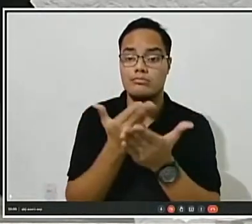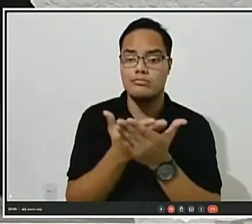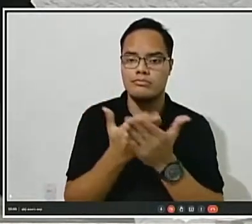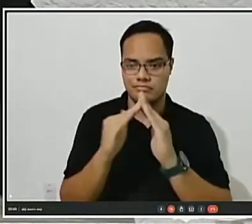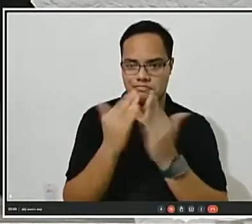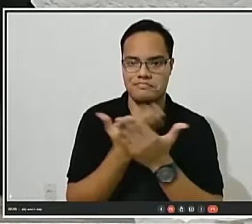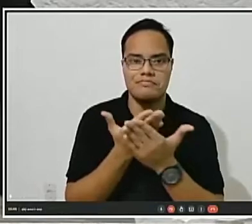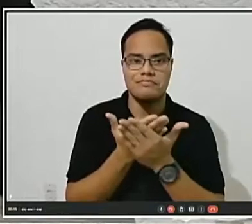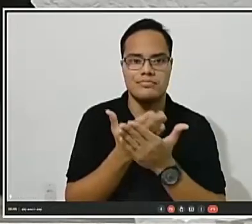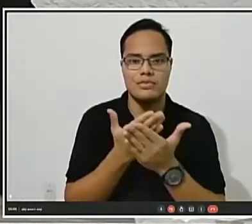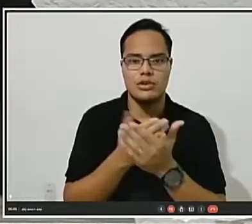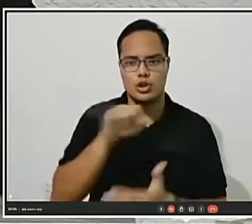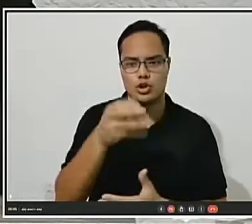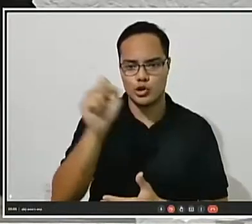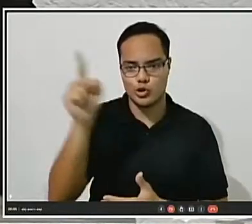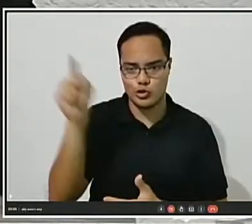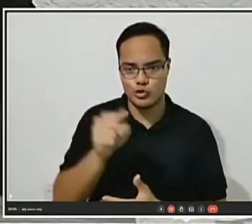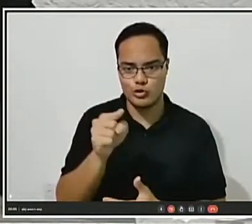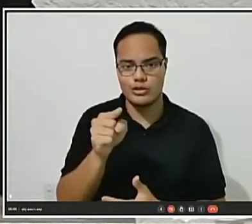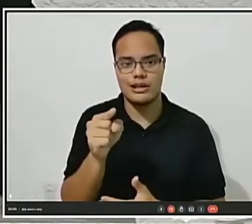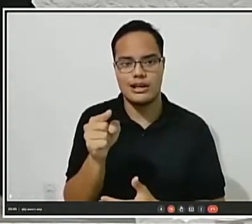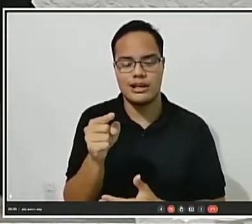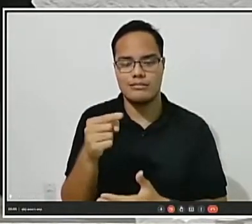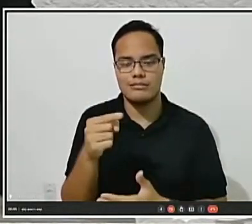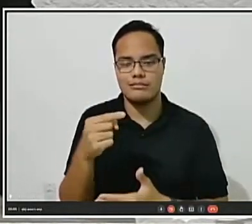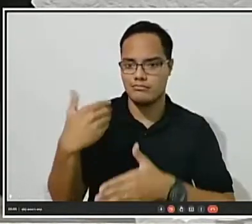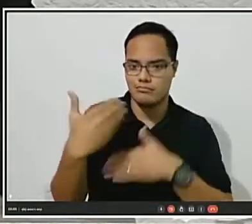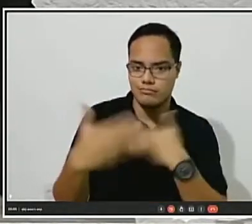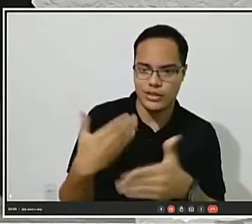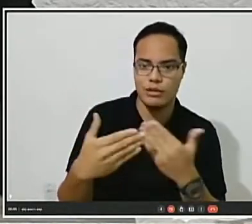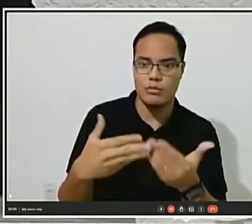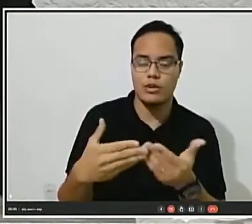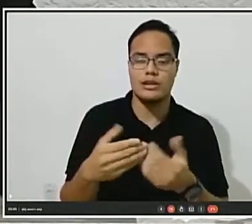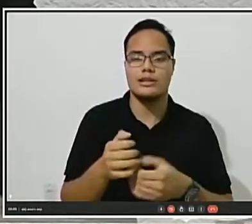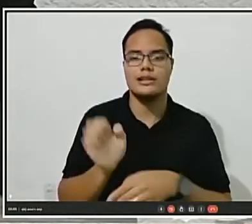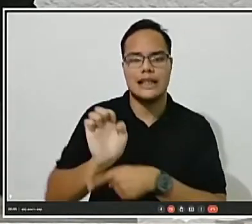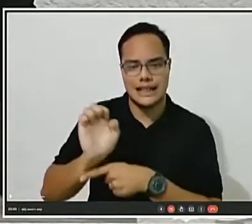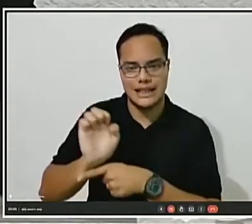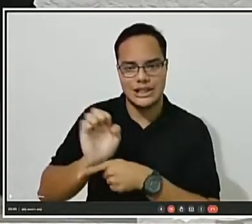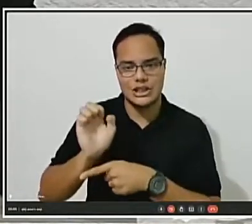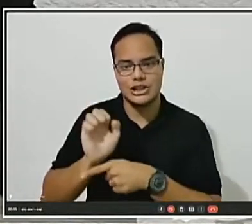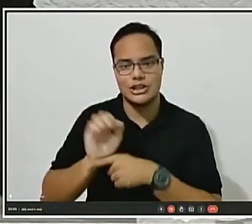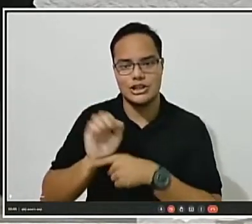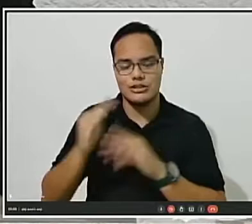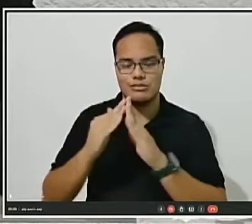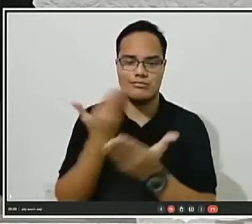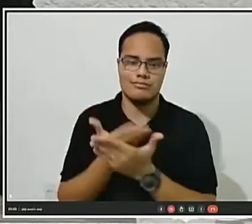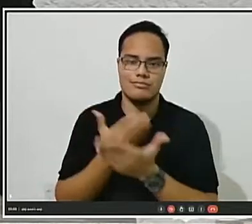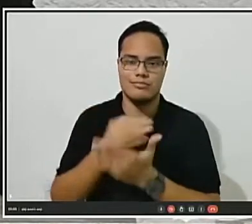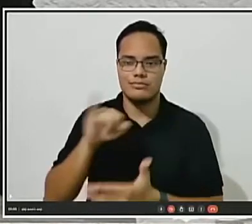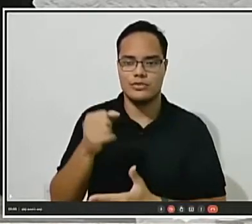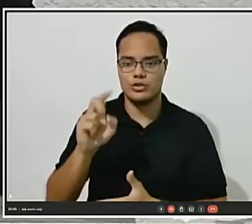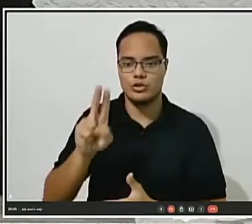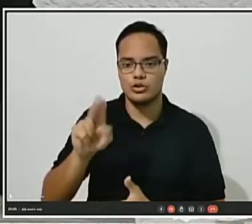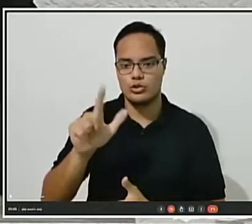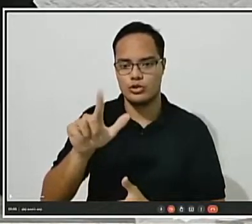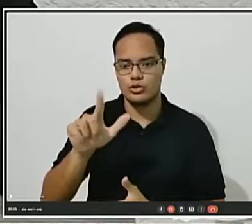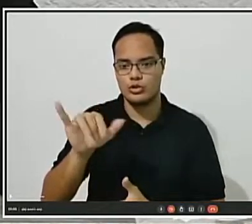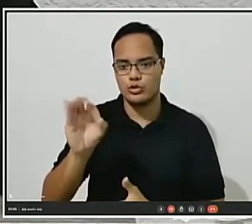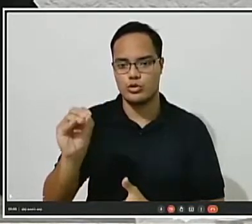de Anchieta e, em seguida, no Colégio Estadual Túlio de França, onde teve incentivo através do professor Celso Senf,